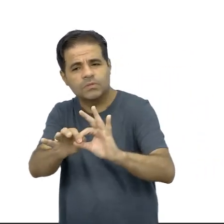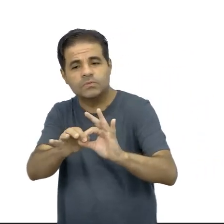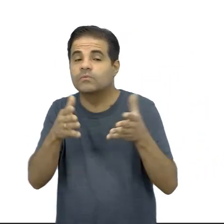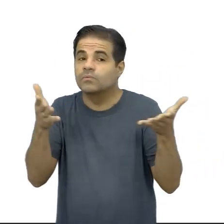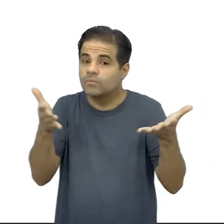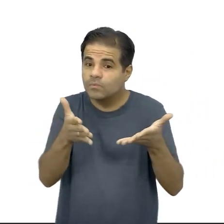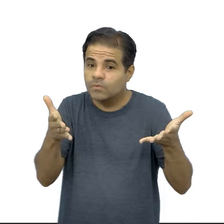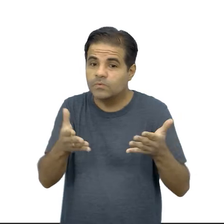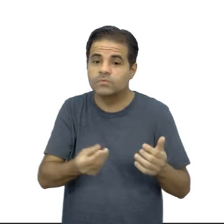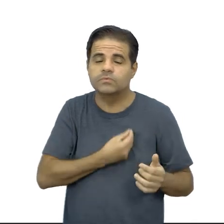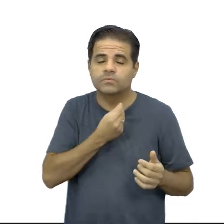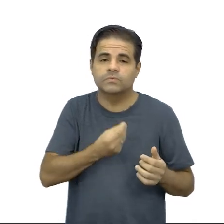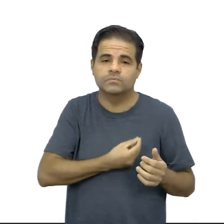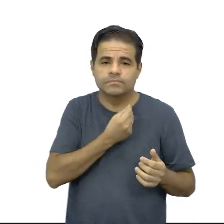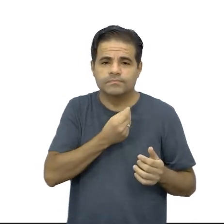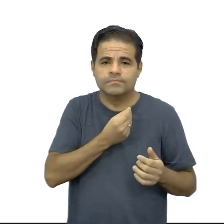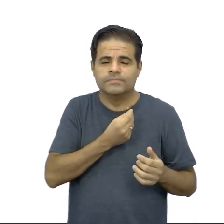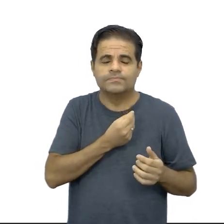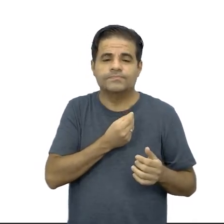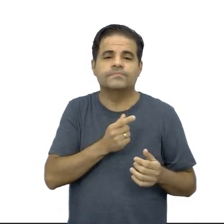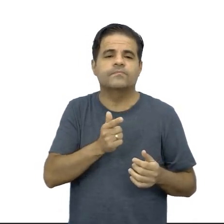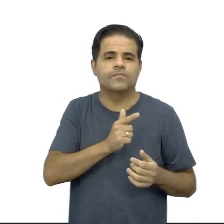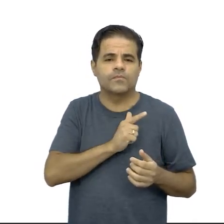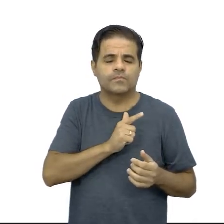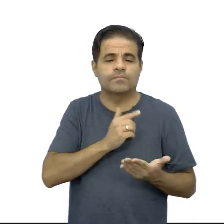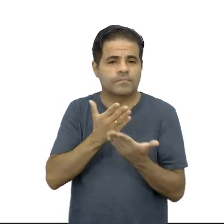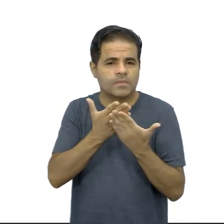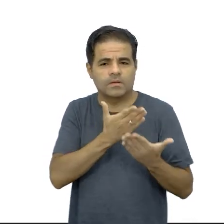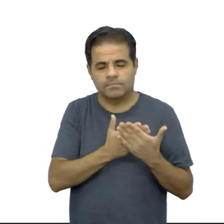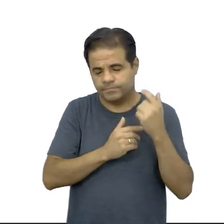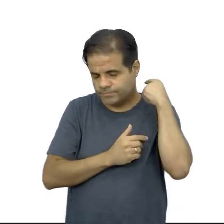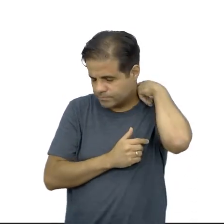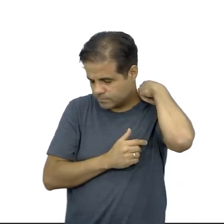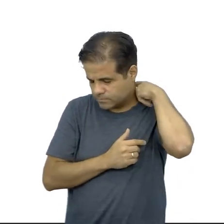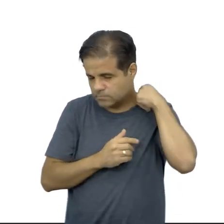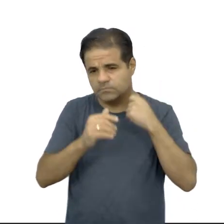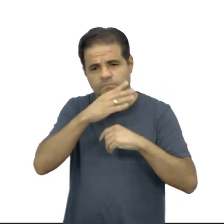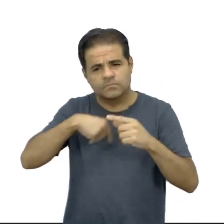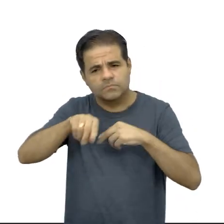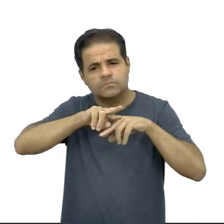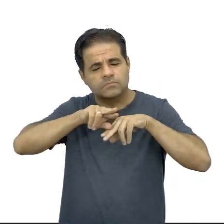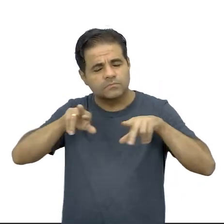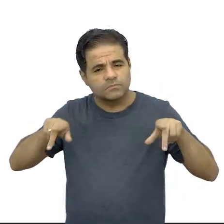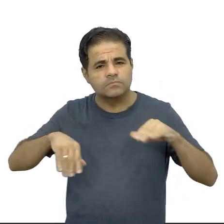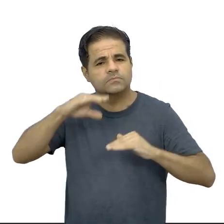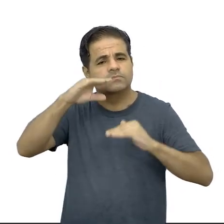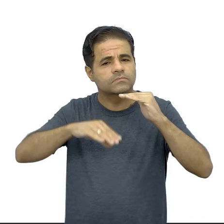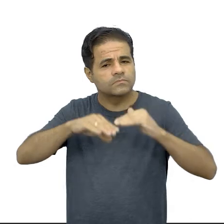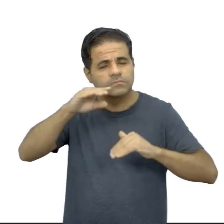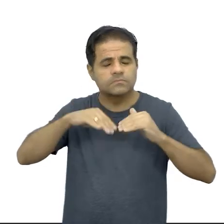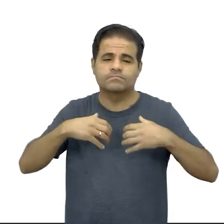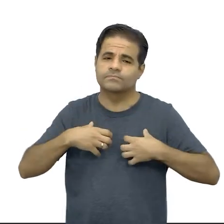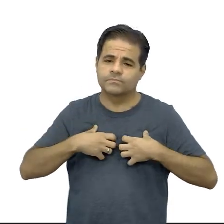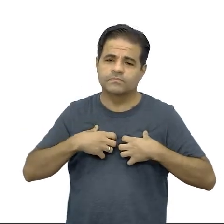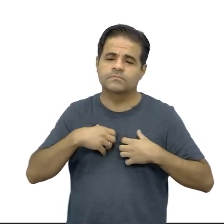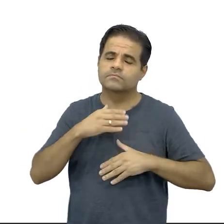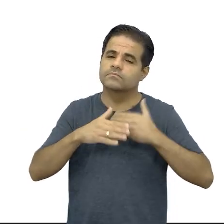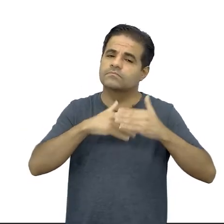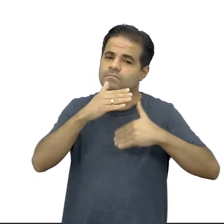estamos vivendo, porque nós temos estudantes que têm aprendizagens em diferentes níveis, e dessa